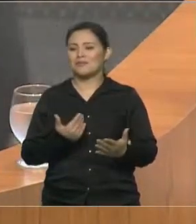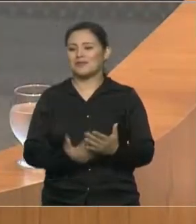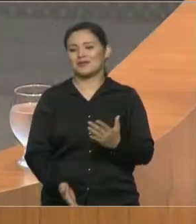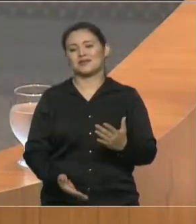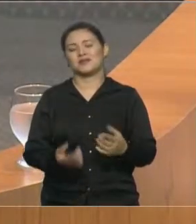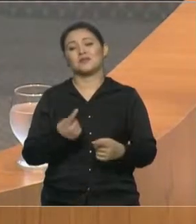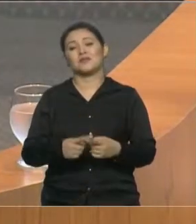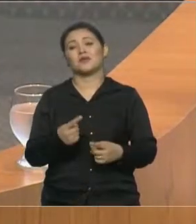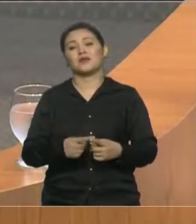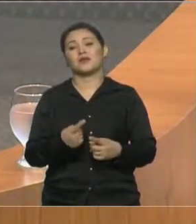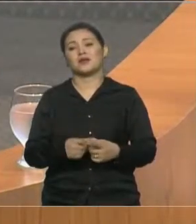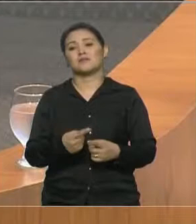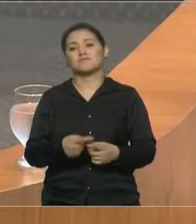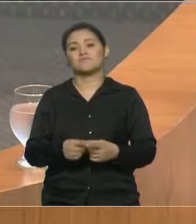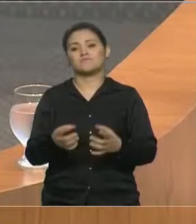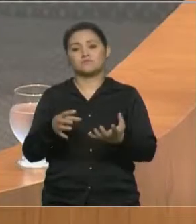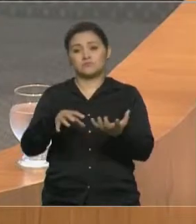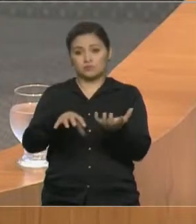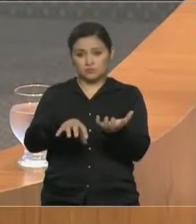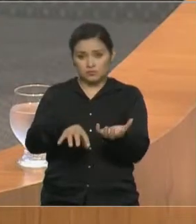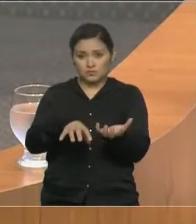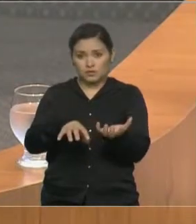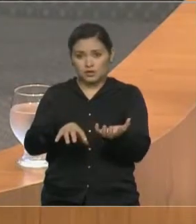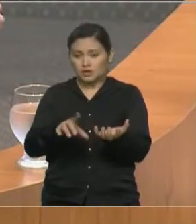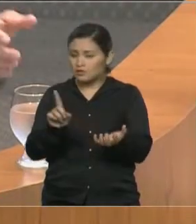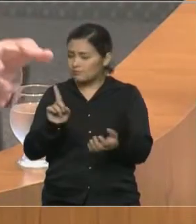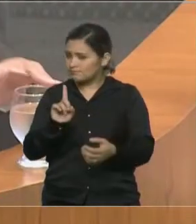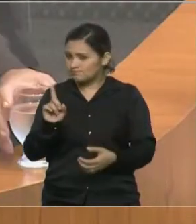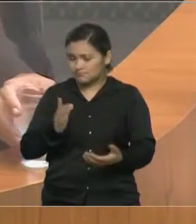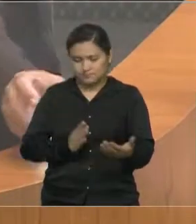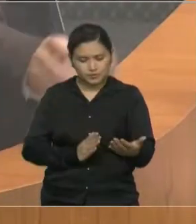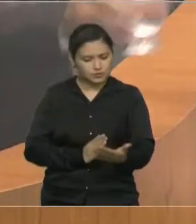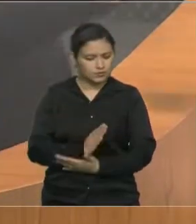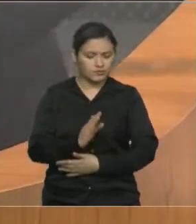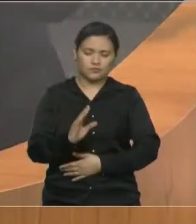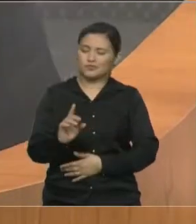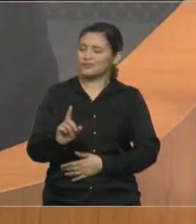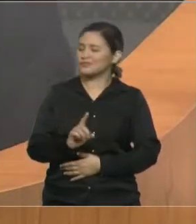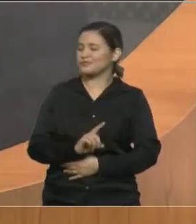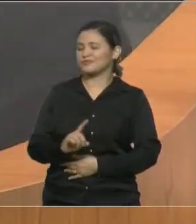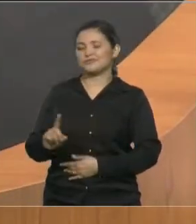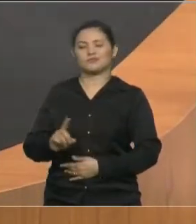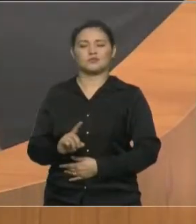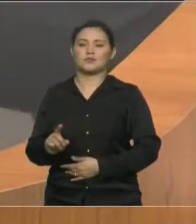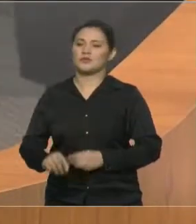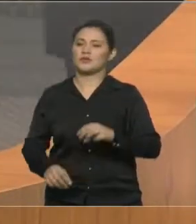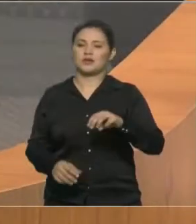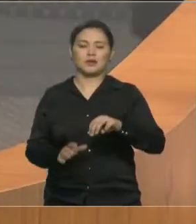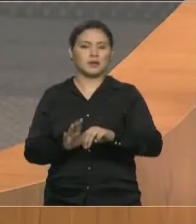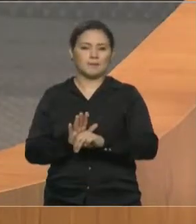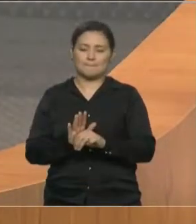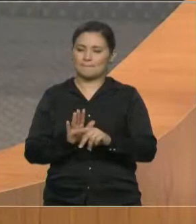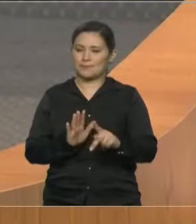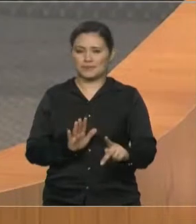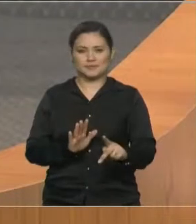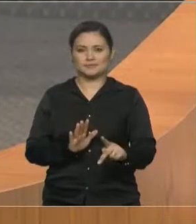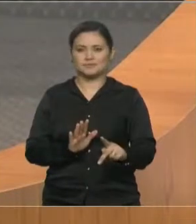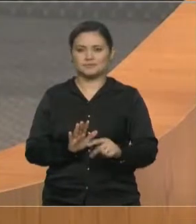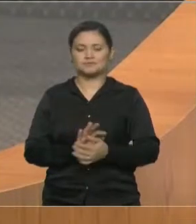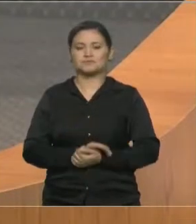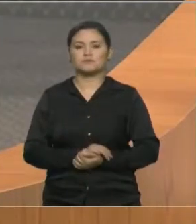muito sabiamente, não apreciou e não converteu aquela medida provisória em lei, porque